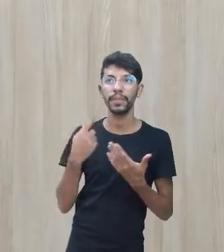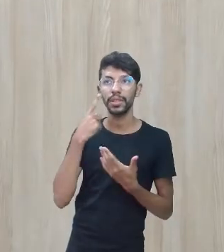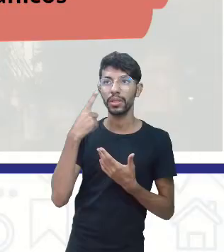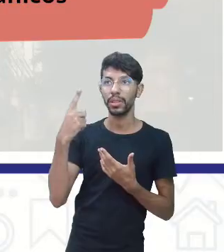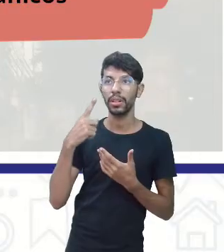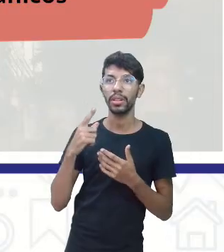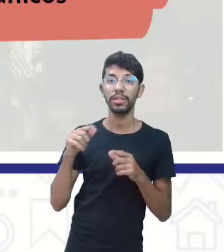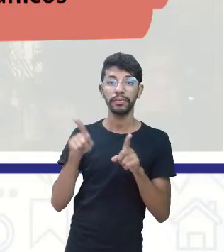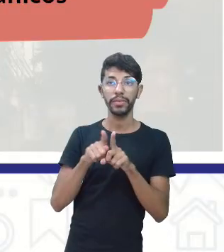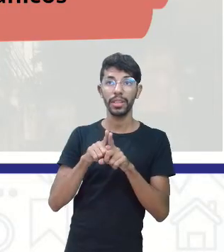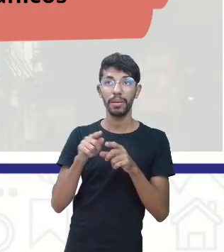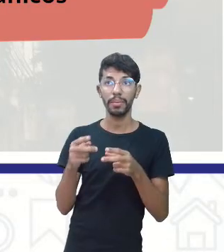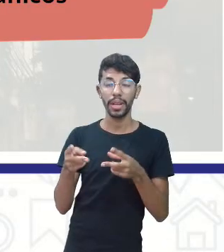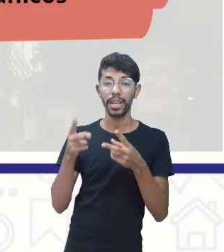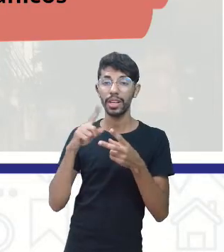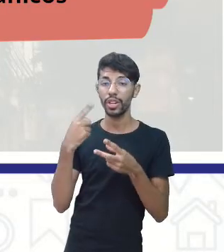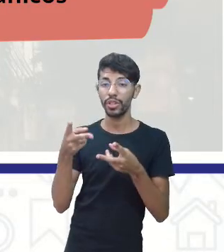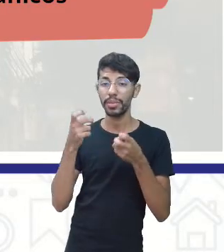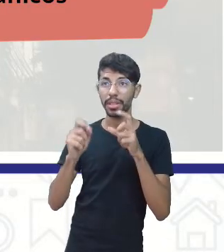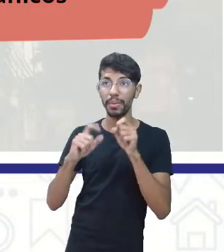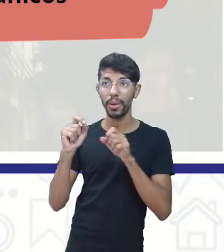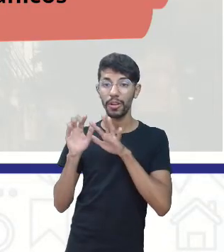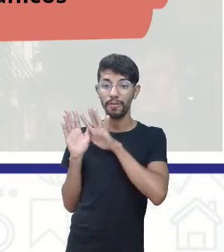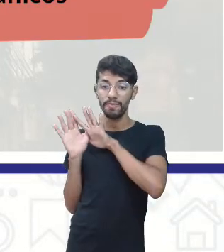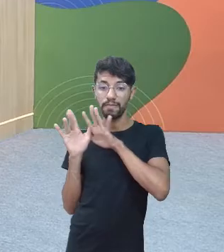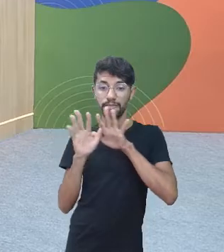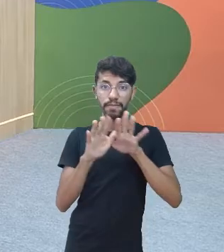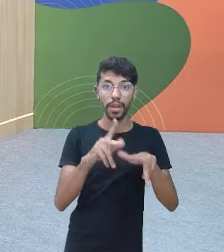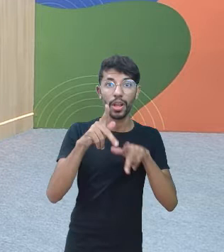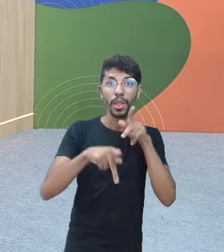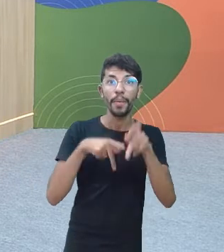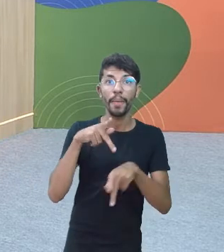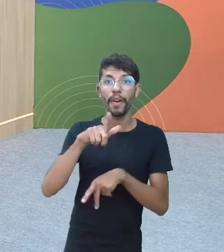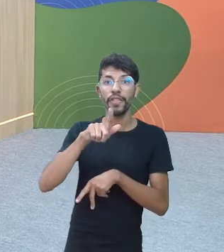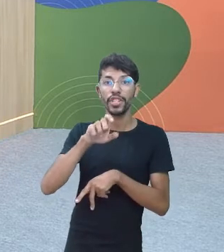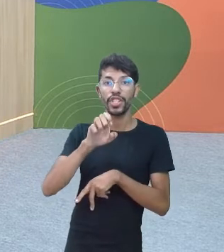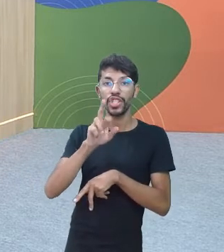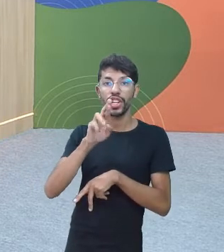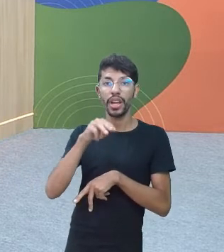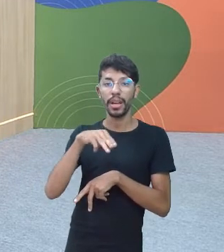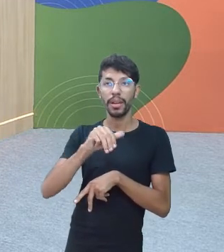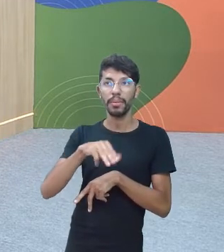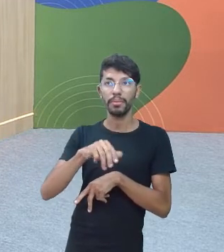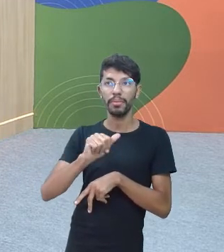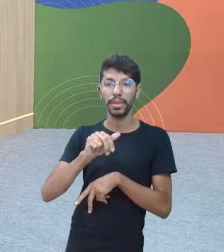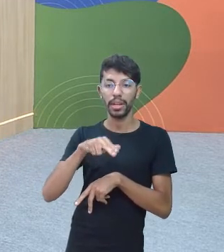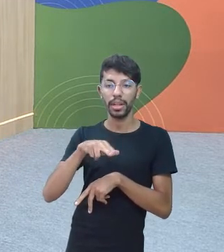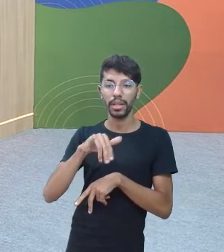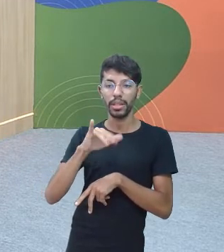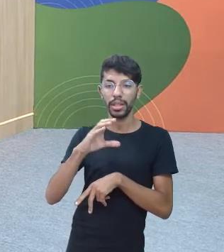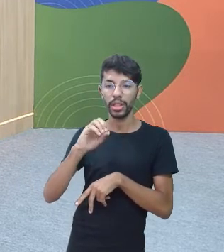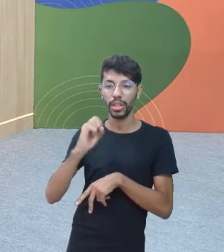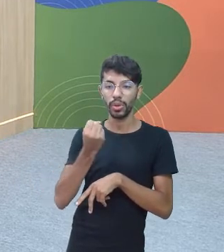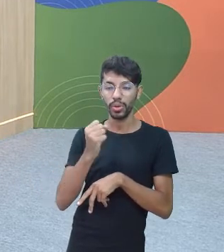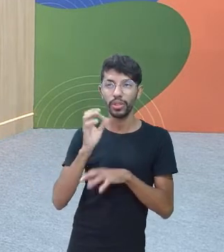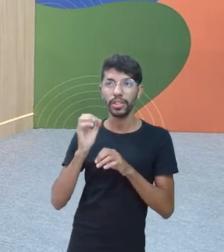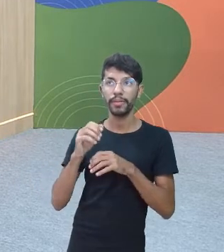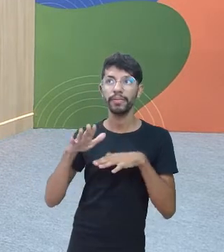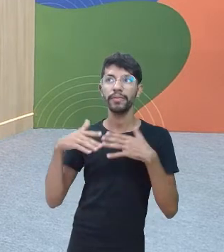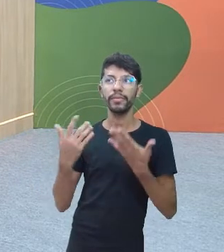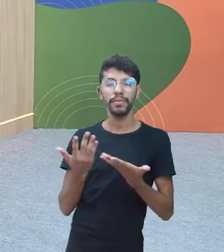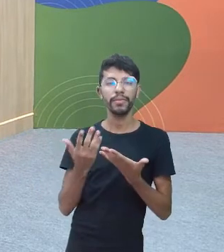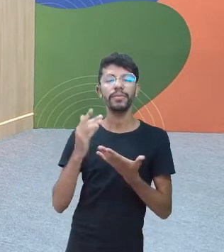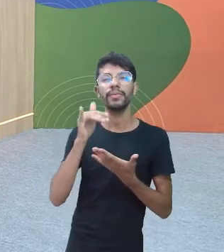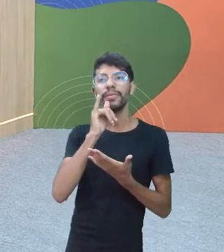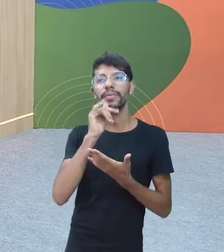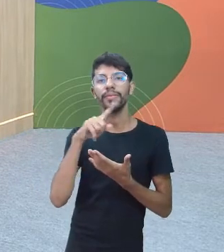povos germânicos. É justamente quando a gente começou a aula falando sobre a questão dos bárbaros e tal, não é, e essa ideia de